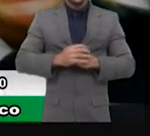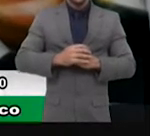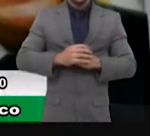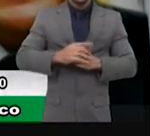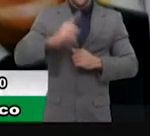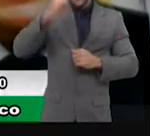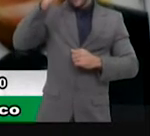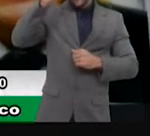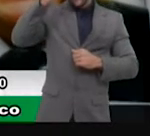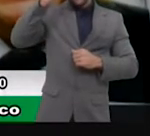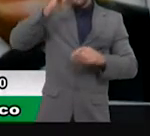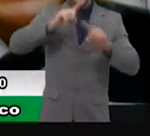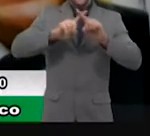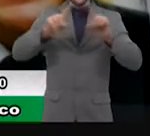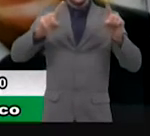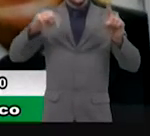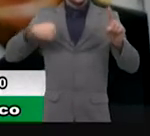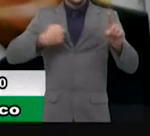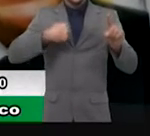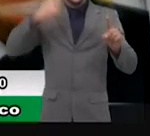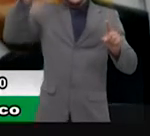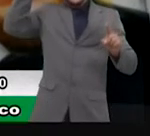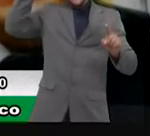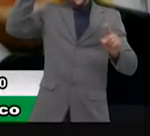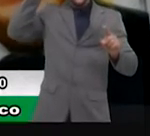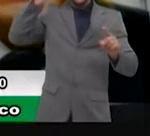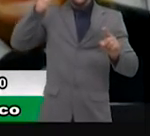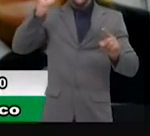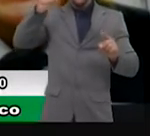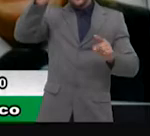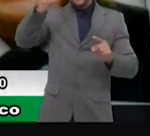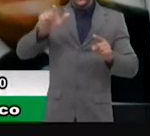nesse ano perderia um colega vereador